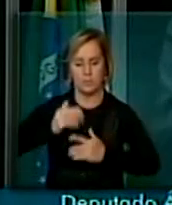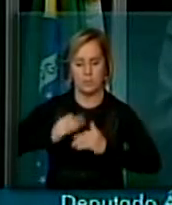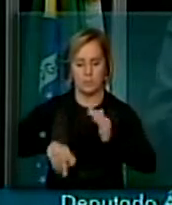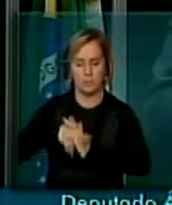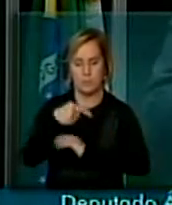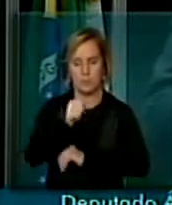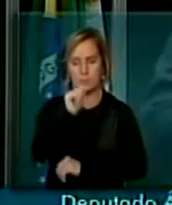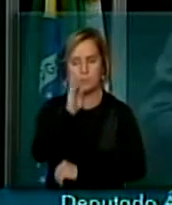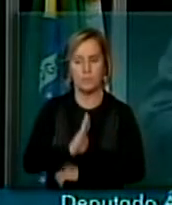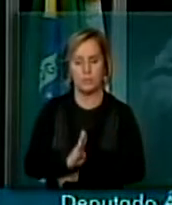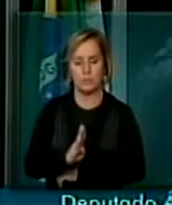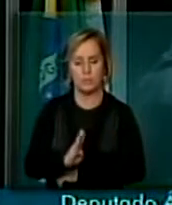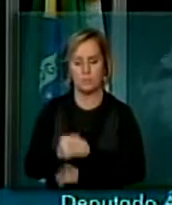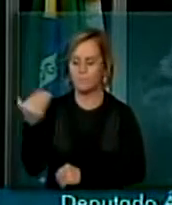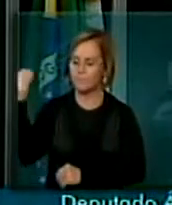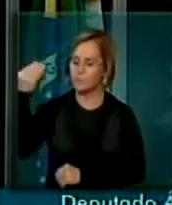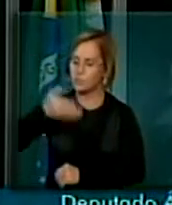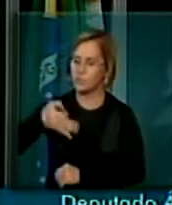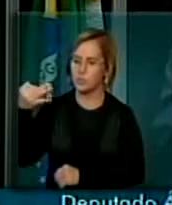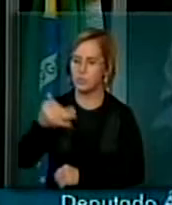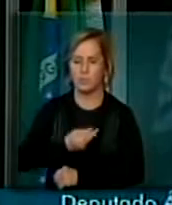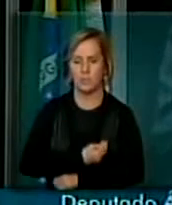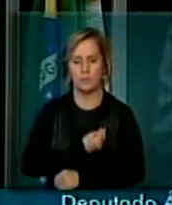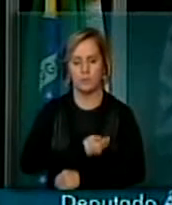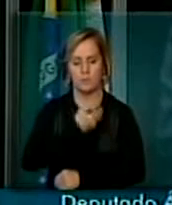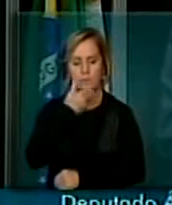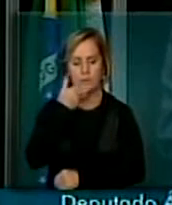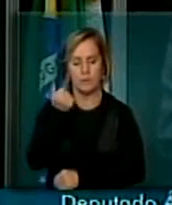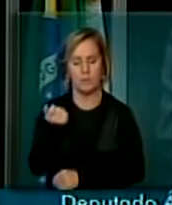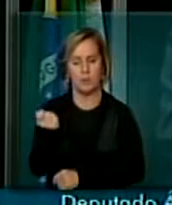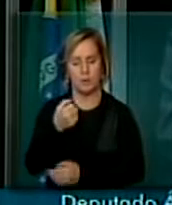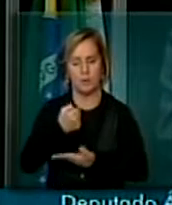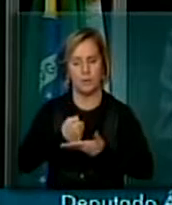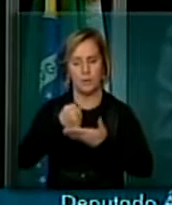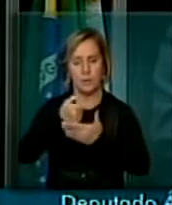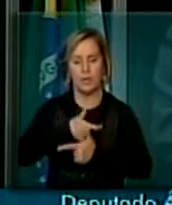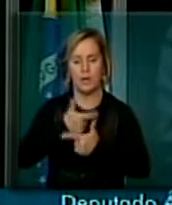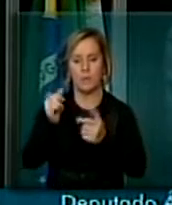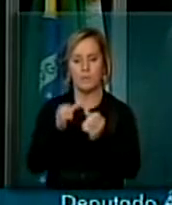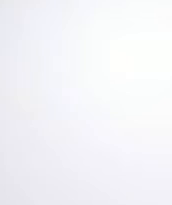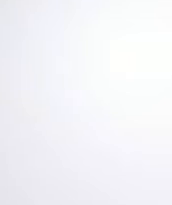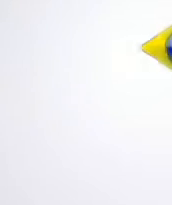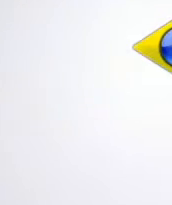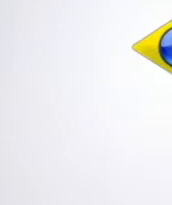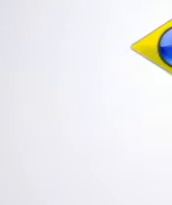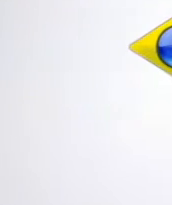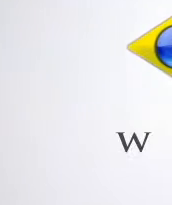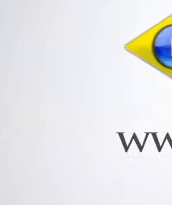militares, bombeiros e policial civil, e com isso possamos oferecer maior segurança para a sociedade.